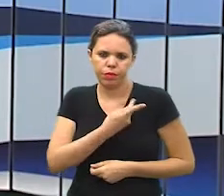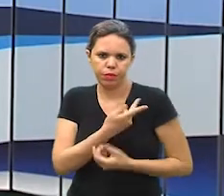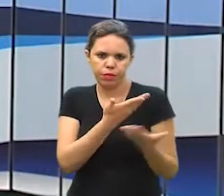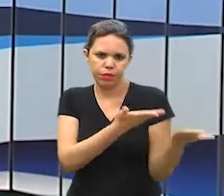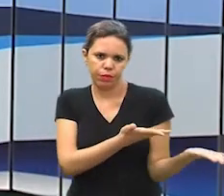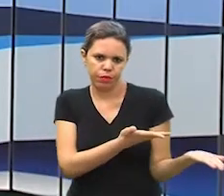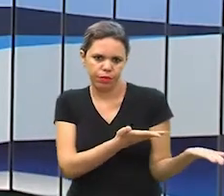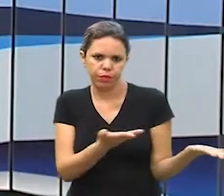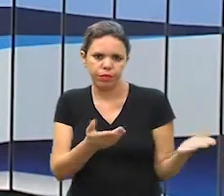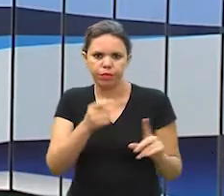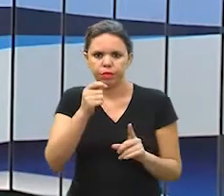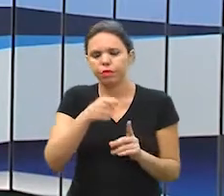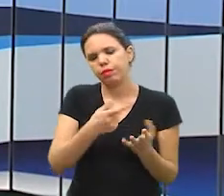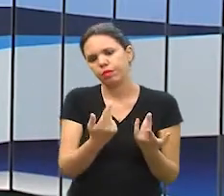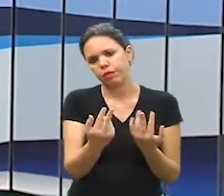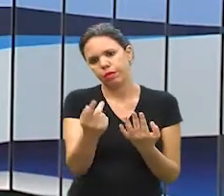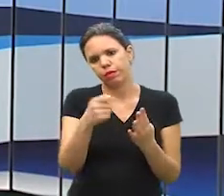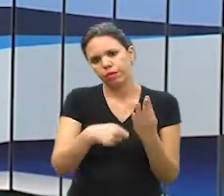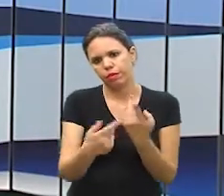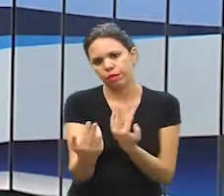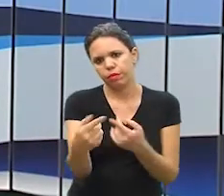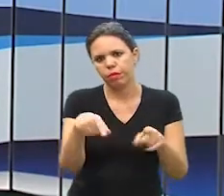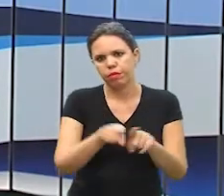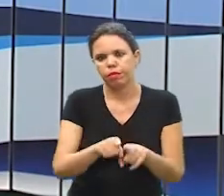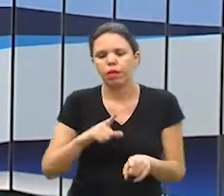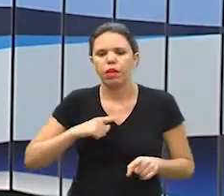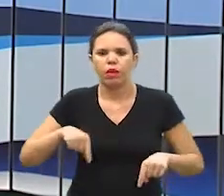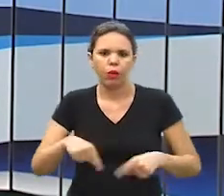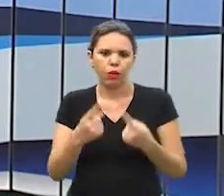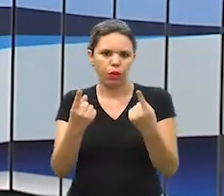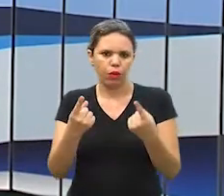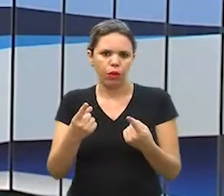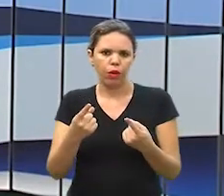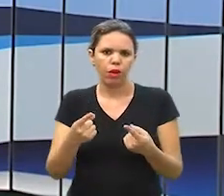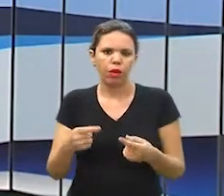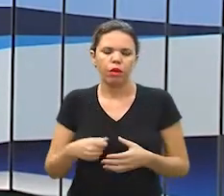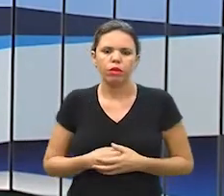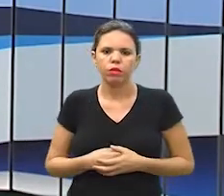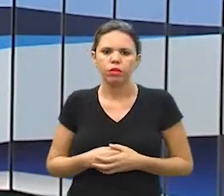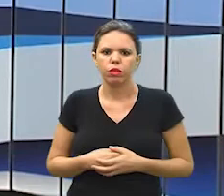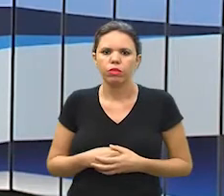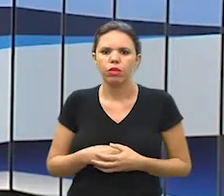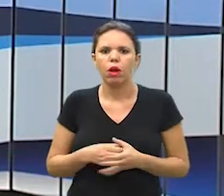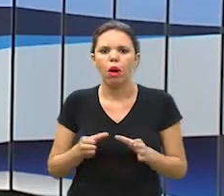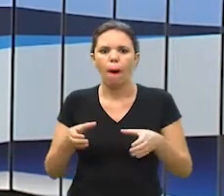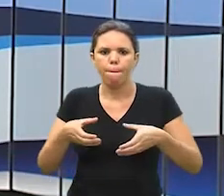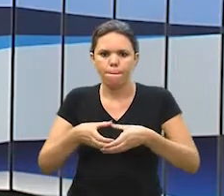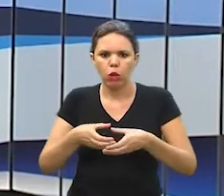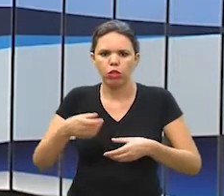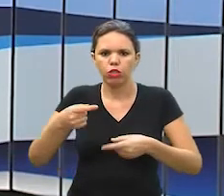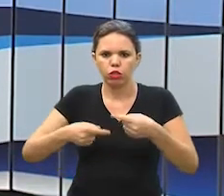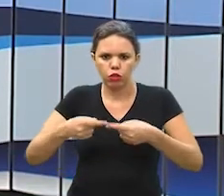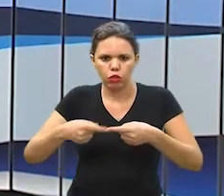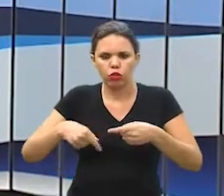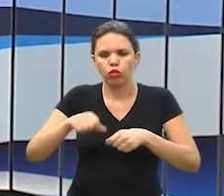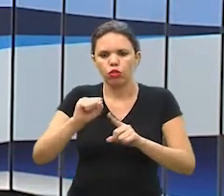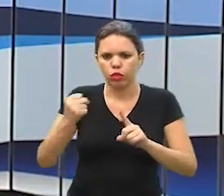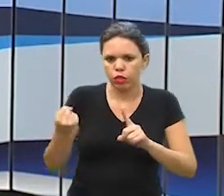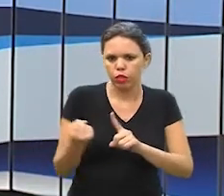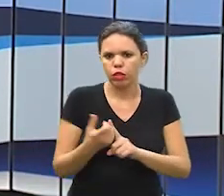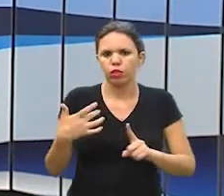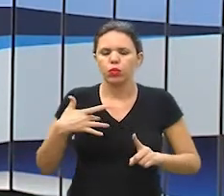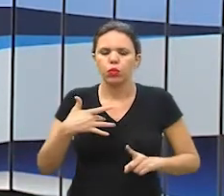Haddad, o senhor nestes mesmos 4 meses também tem o desafio de comandar a Comissão de Política Social e Saúde,